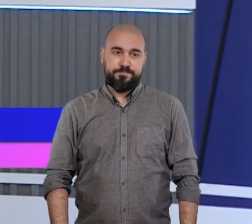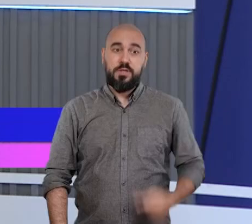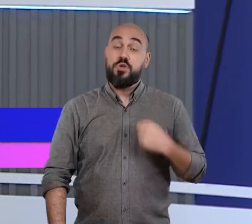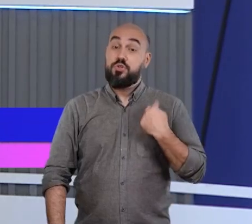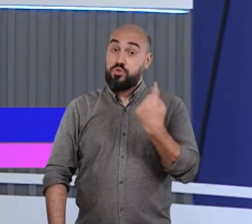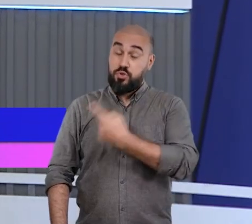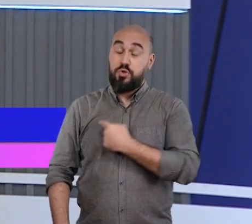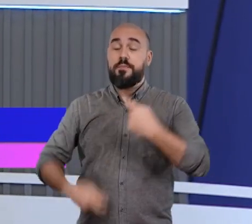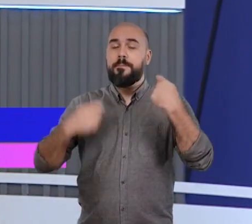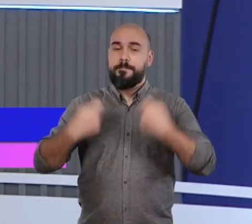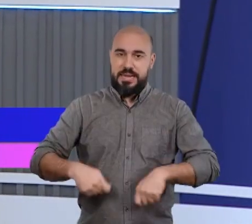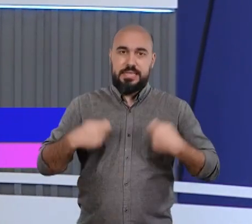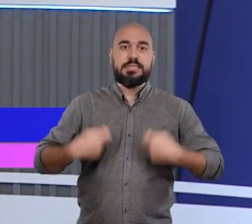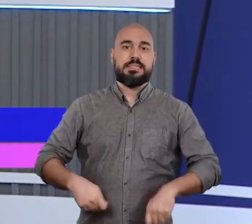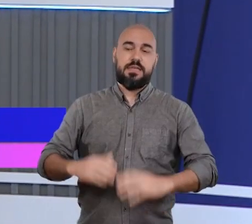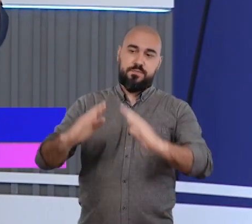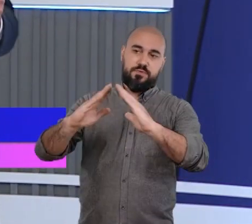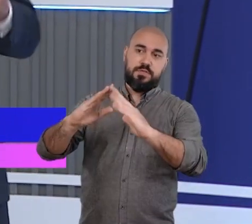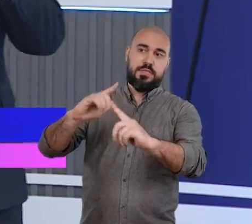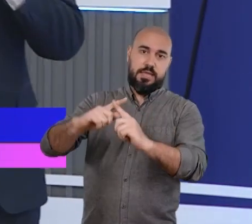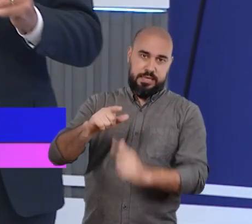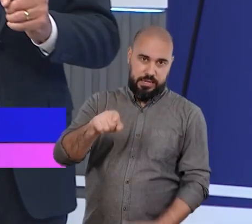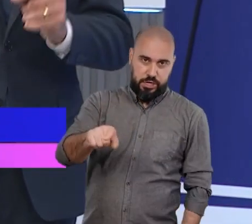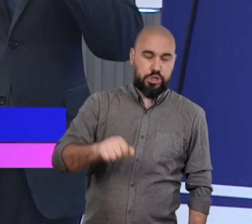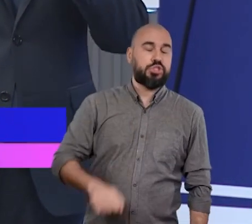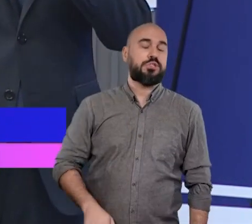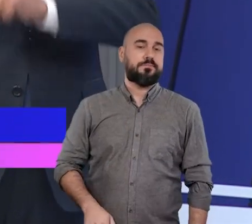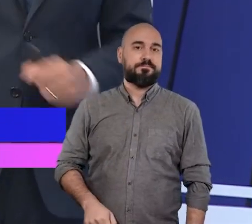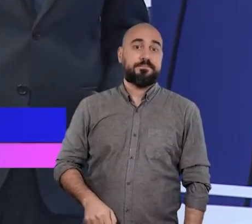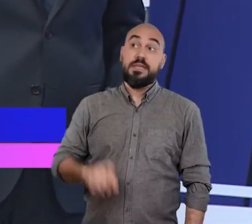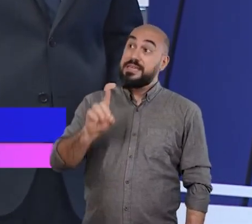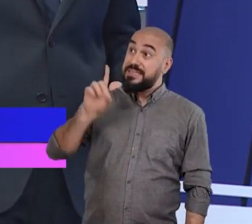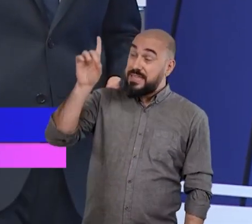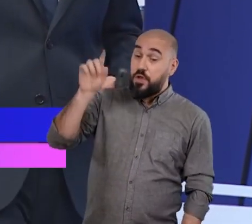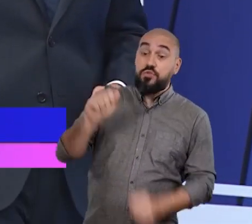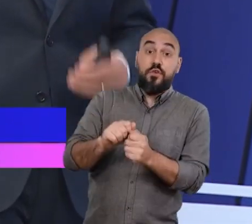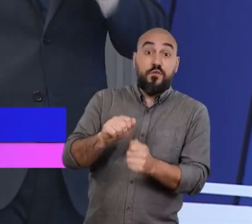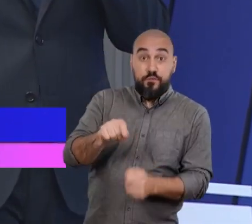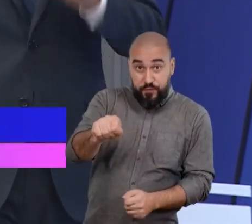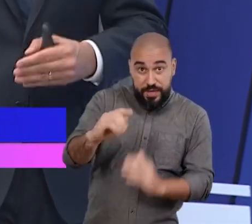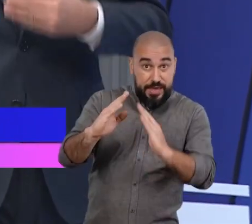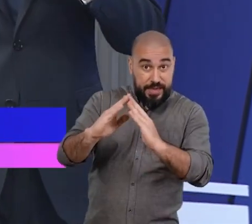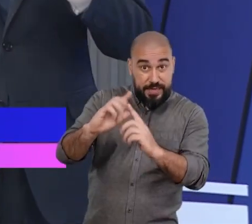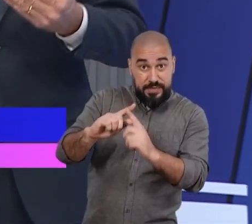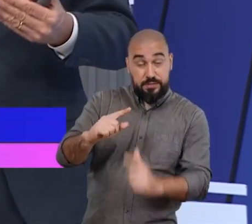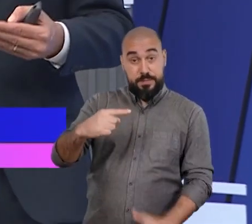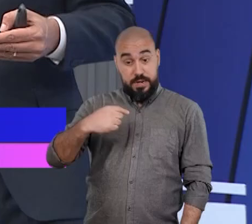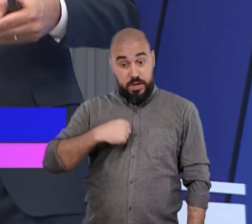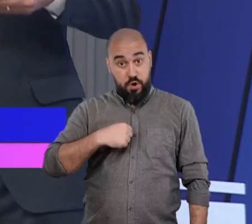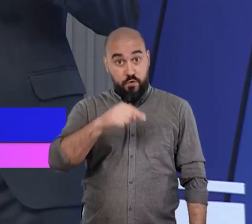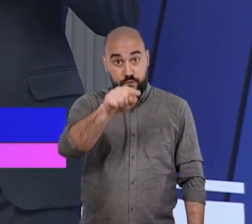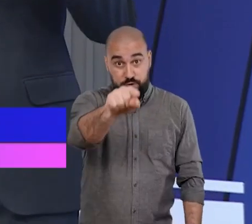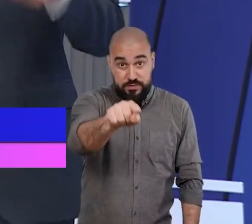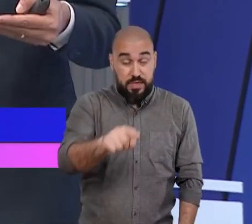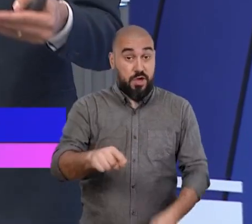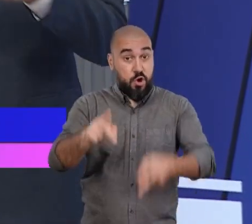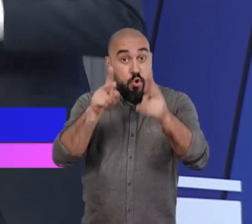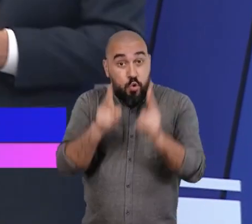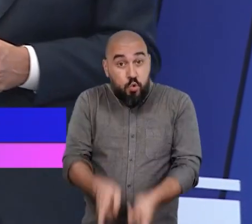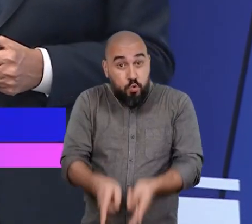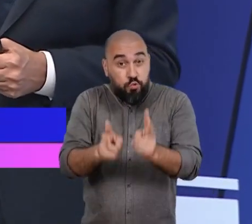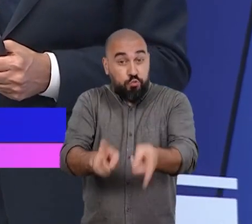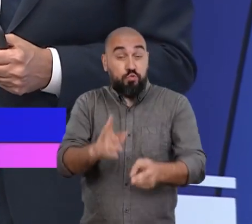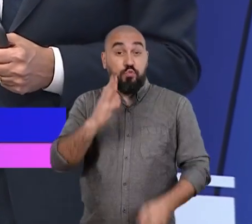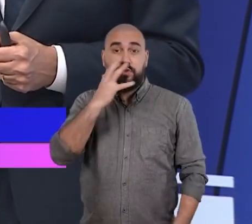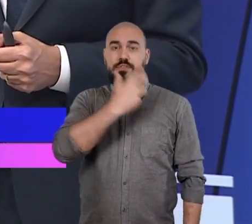Nós precisamos da igreja. A igreja é o local que Deus estabeleceu para que eu e você nos mantivéssemos